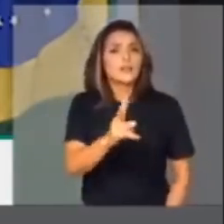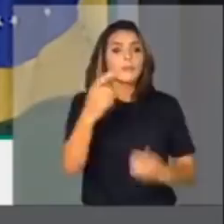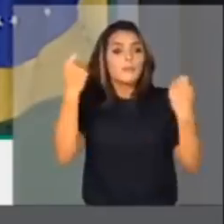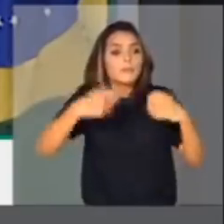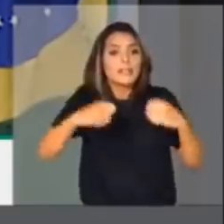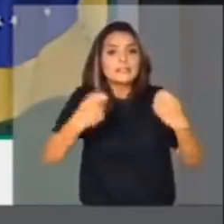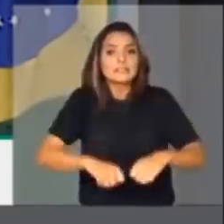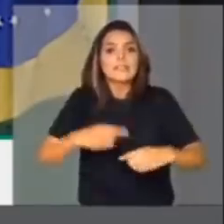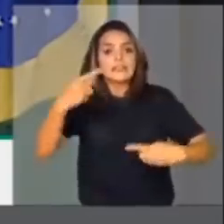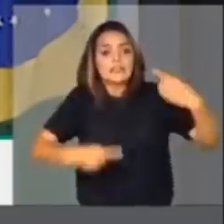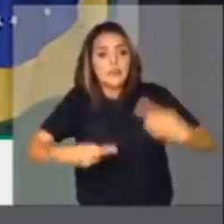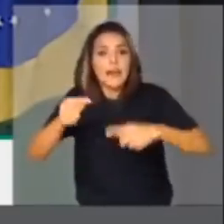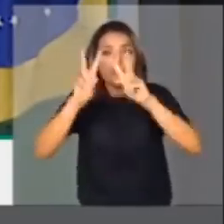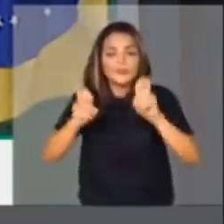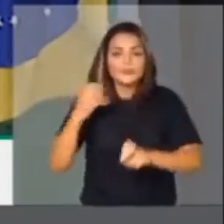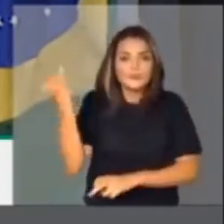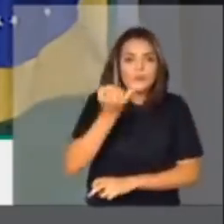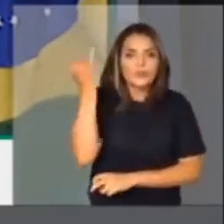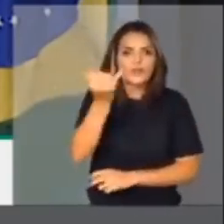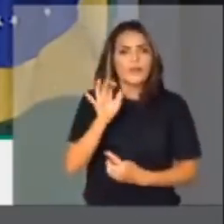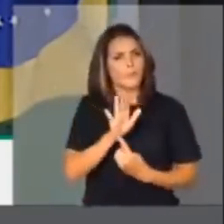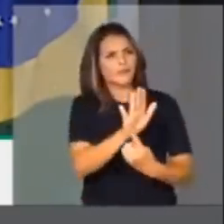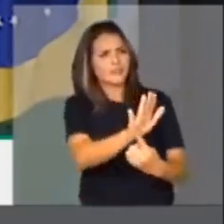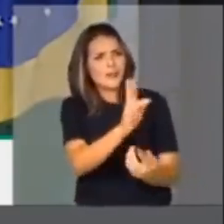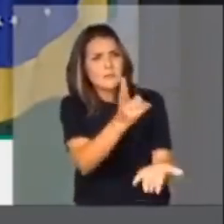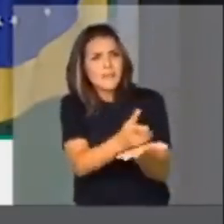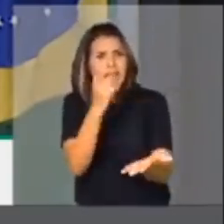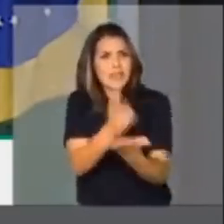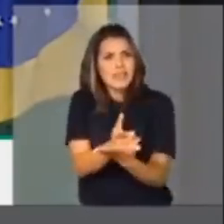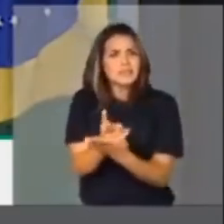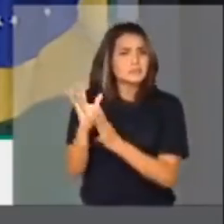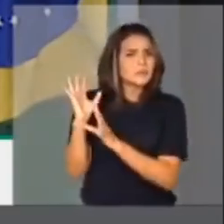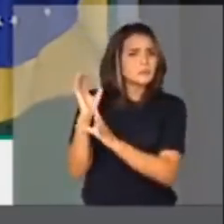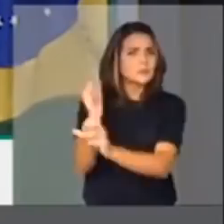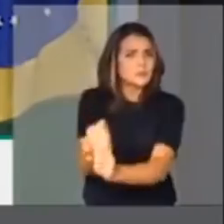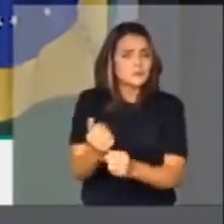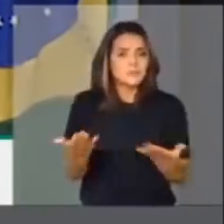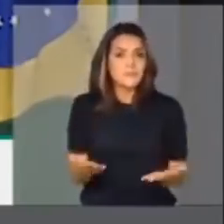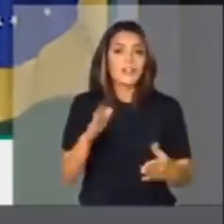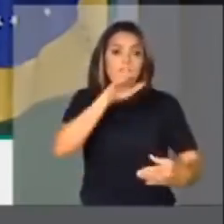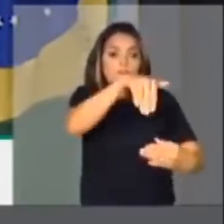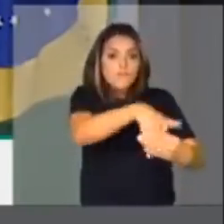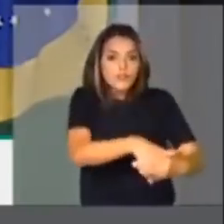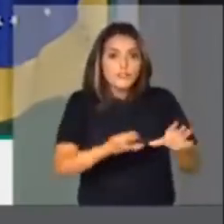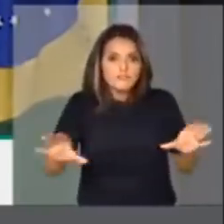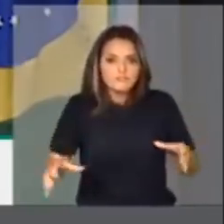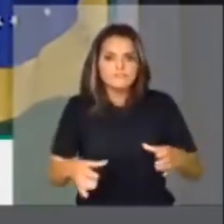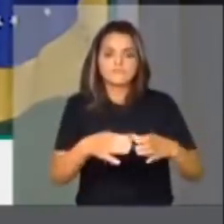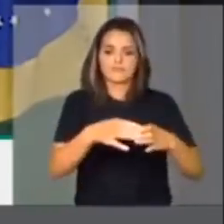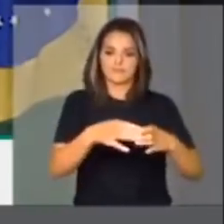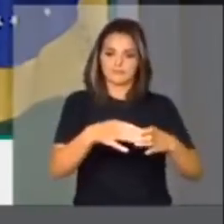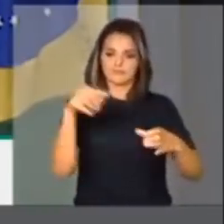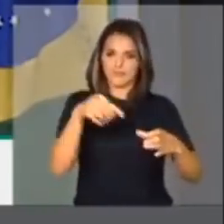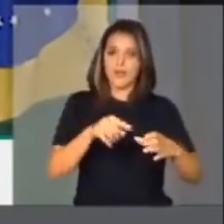E este é um momento de dar um bom exemplo ao Brasil, senhor presidente. A votação é simbólica e se encaminhou para